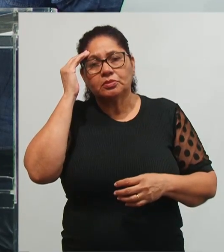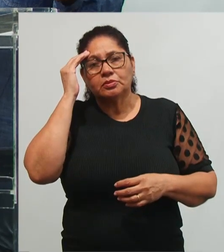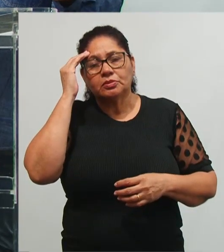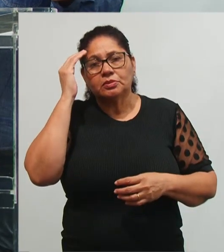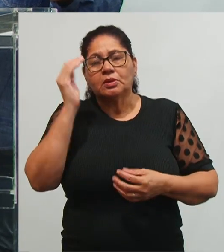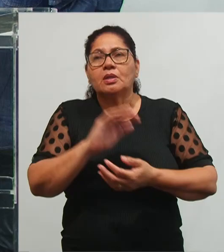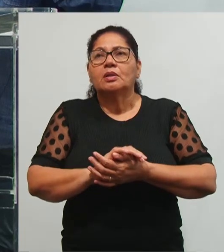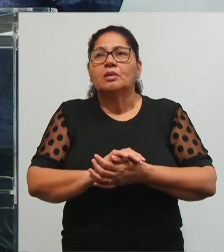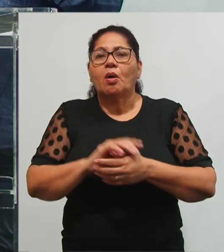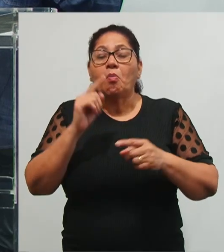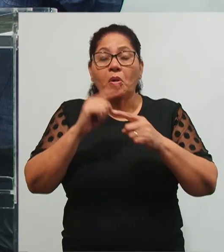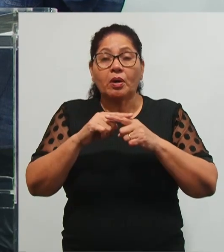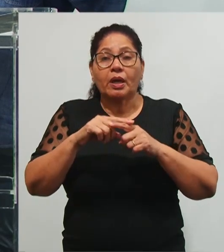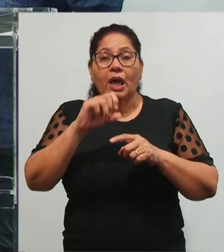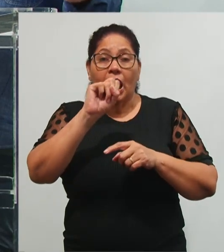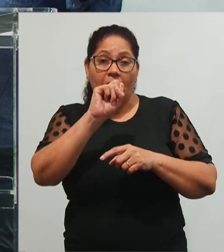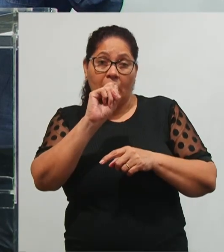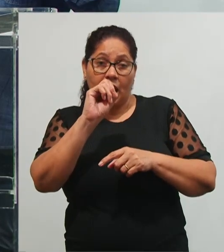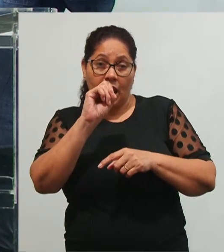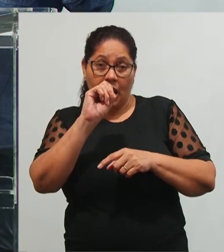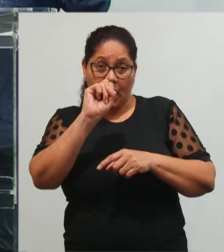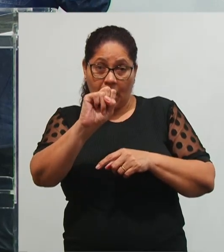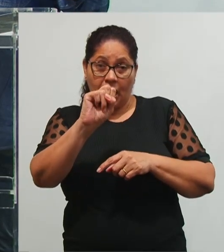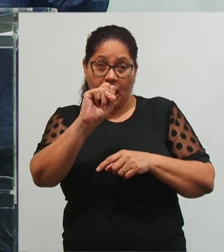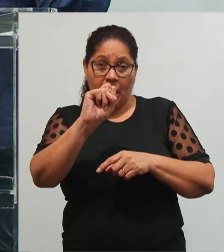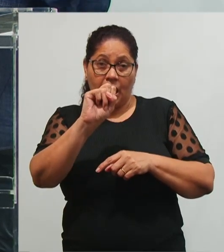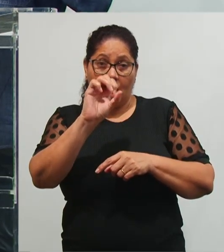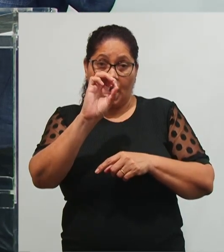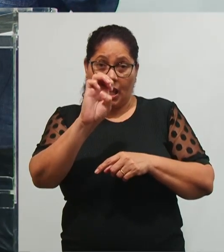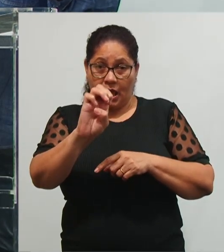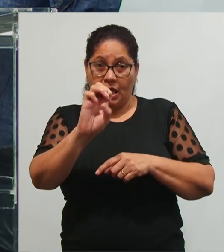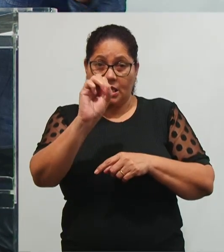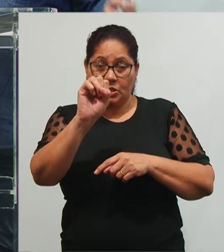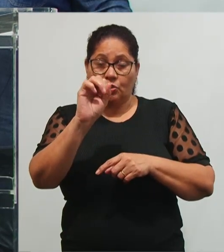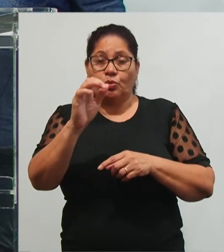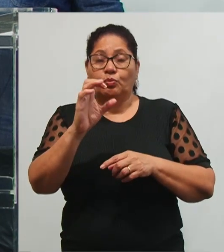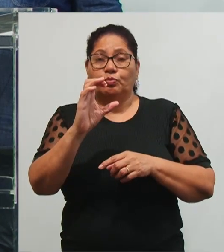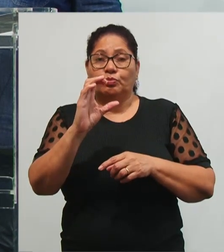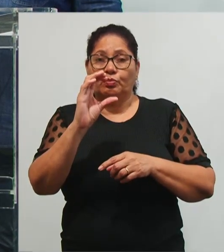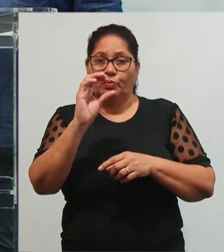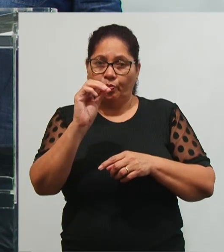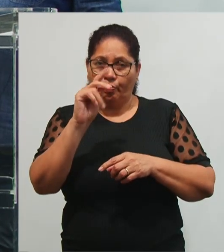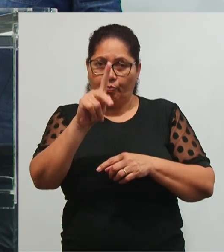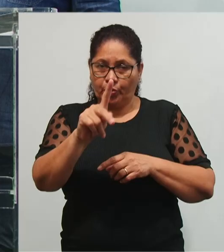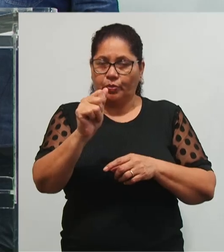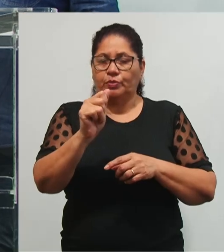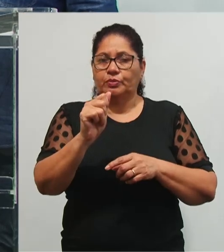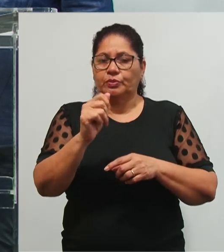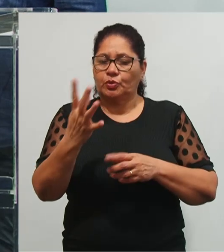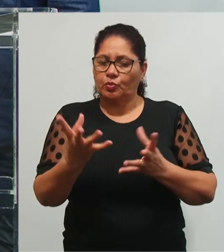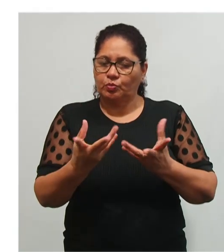que o escopo, né, por que o escopo vem junto com qualidade, tempo e custo.